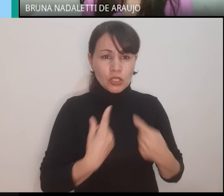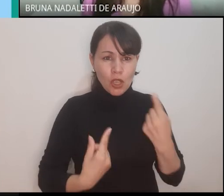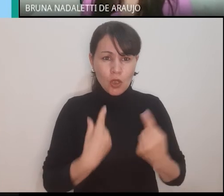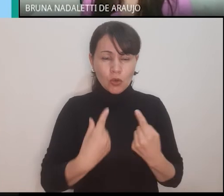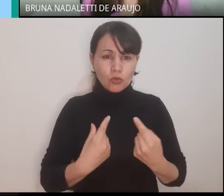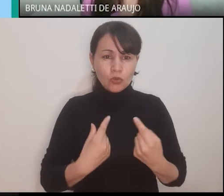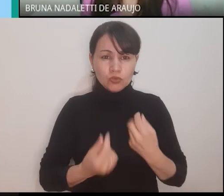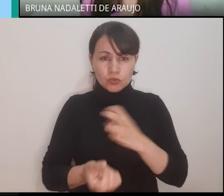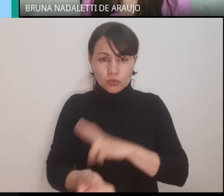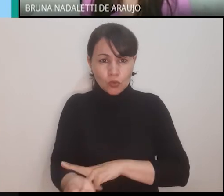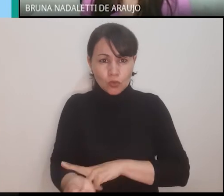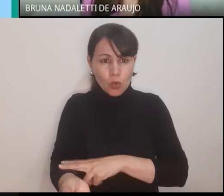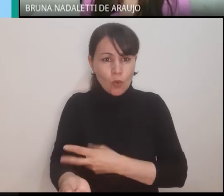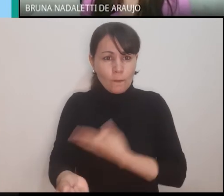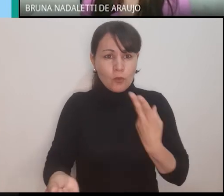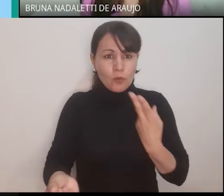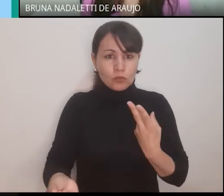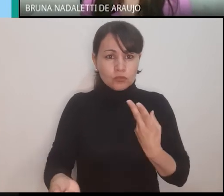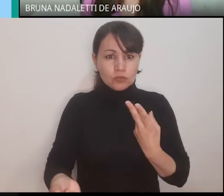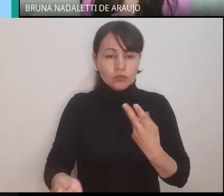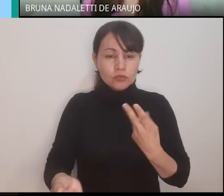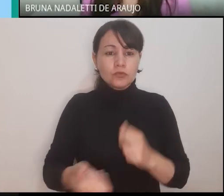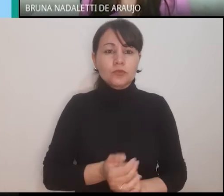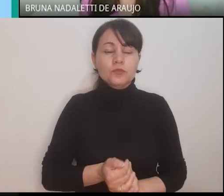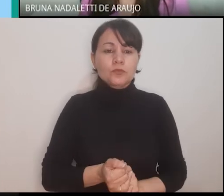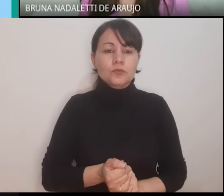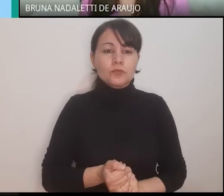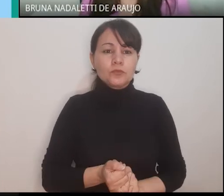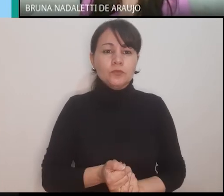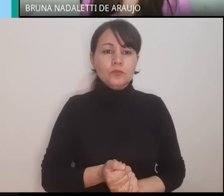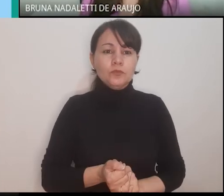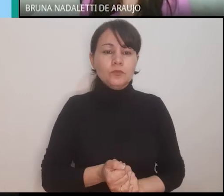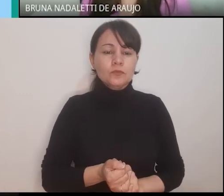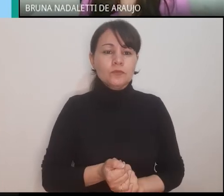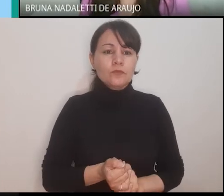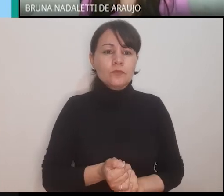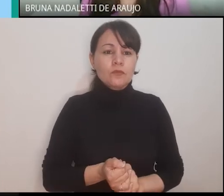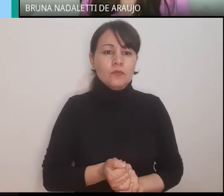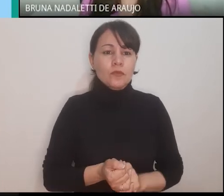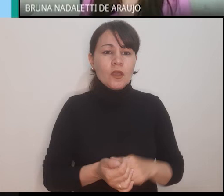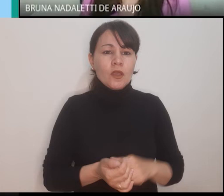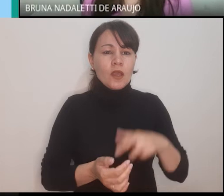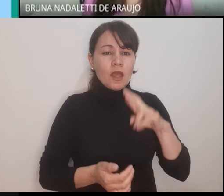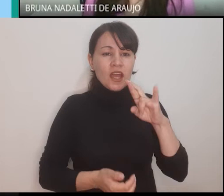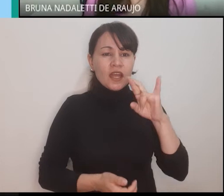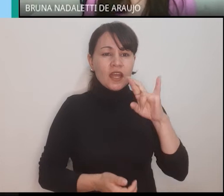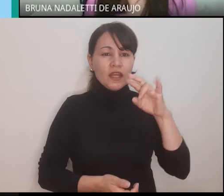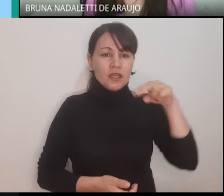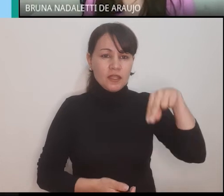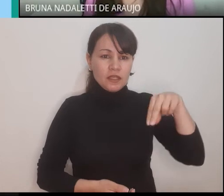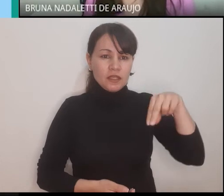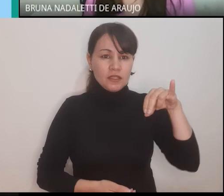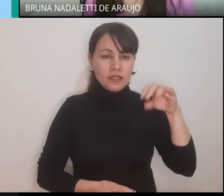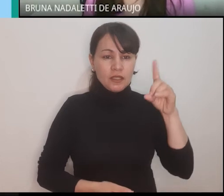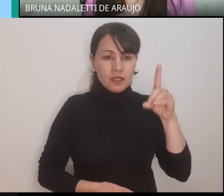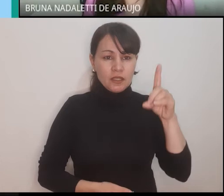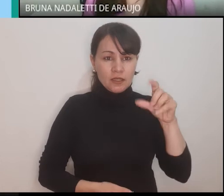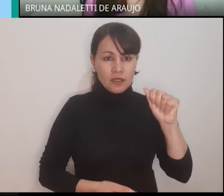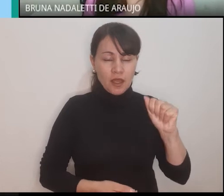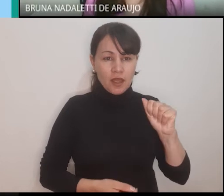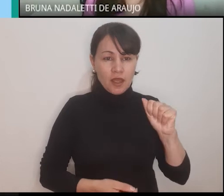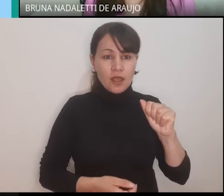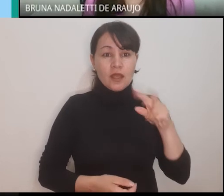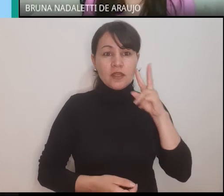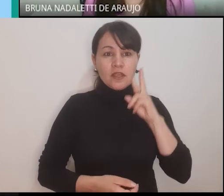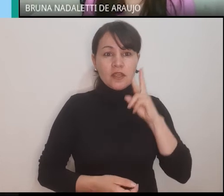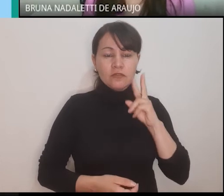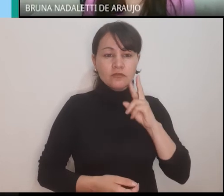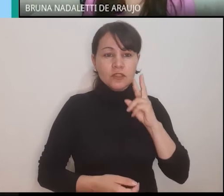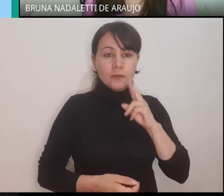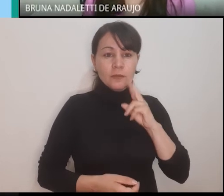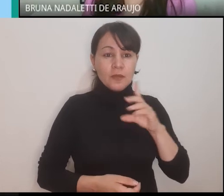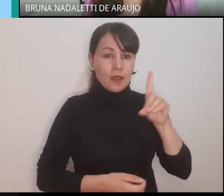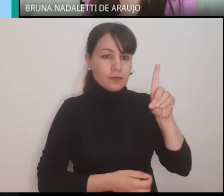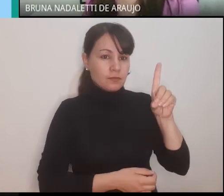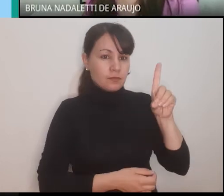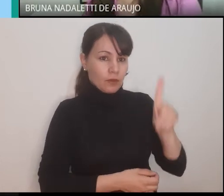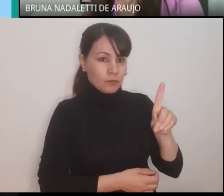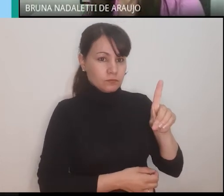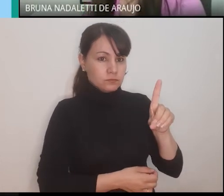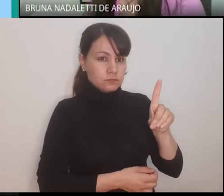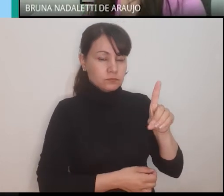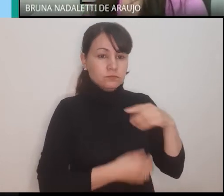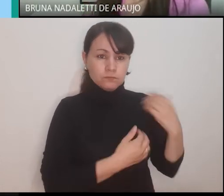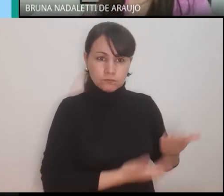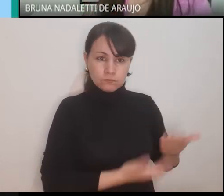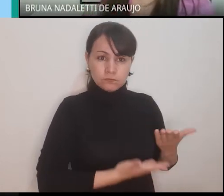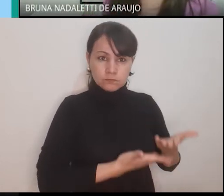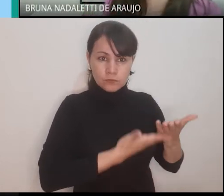hormônios, entre eles a eritropoetina, a renina e a vitamina D ativa. E